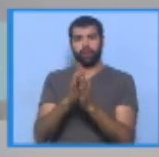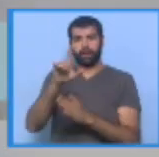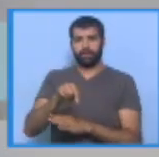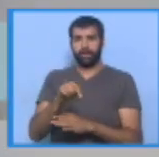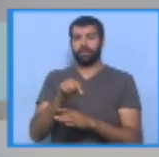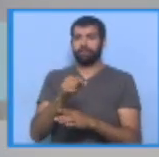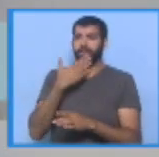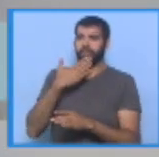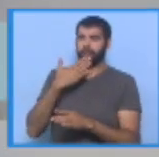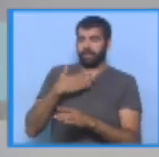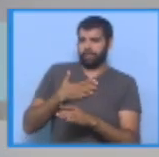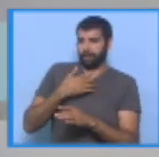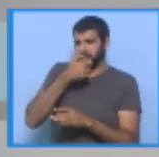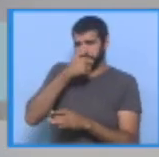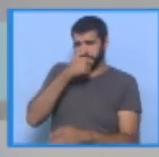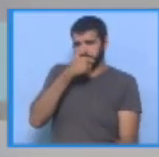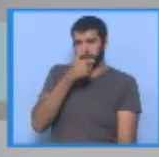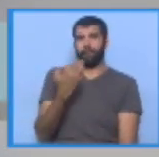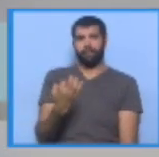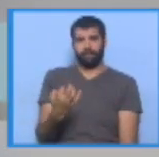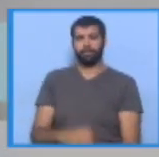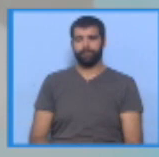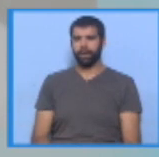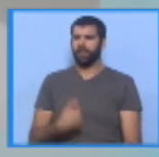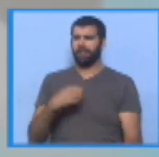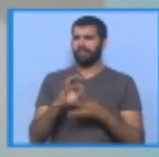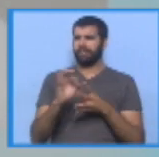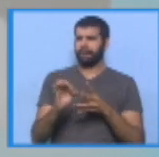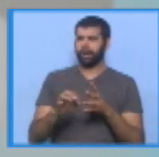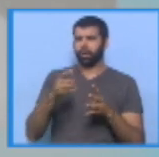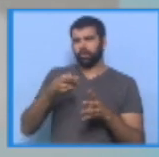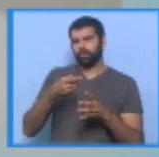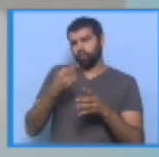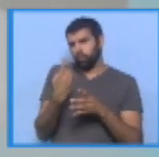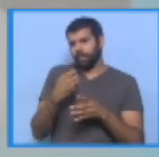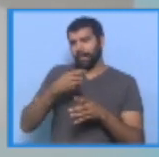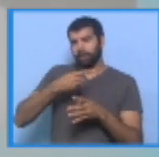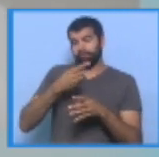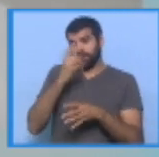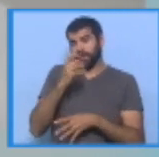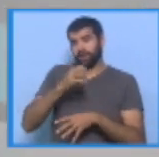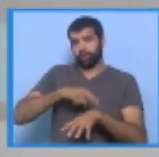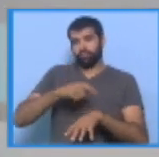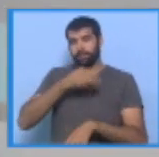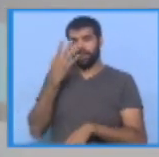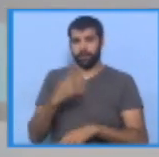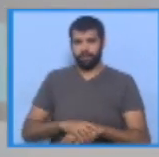limítrofes completamente lotados, completamente cheios. É uma característica, é uma novena às 6h30 da manhã. 6 horas da manhã. 6 horas da